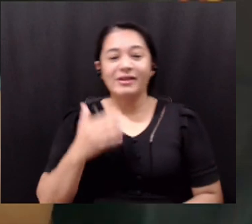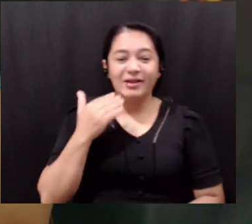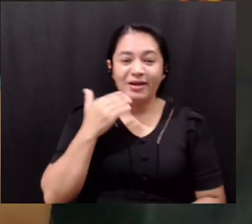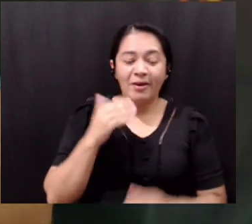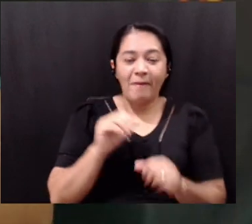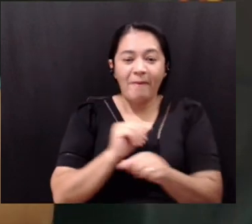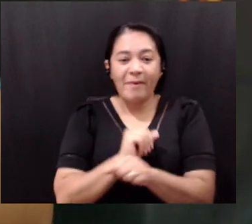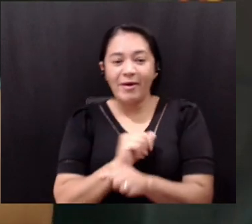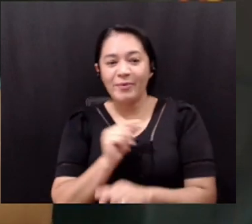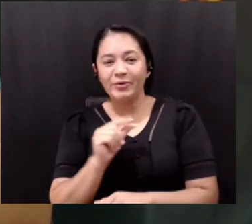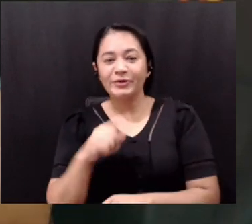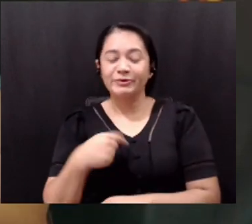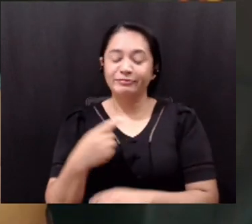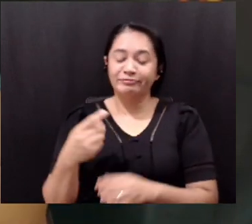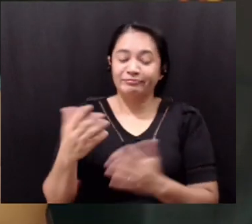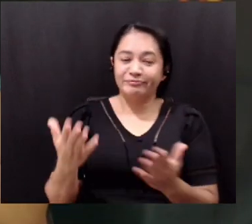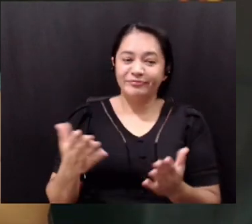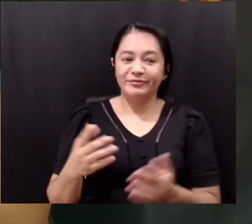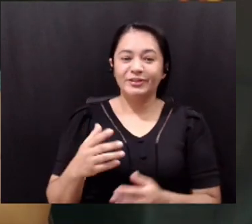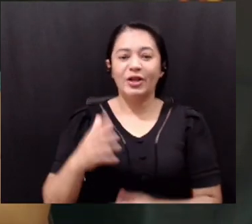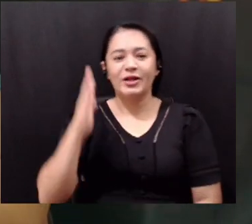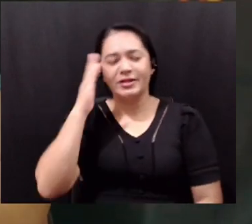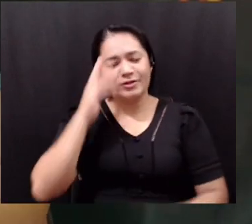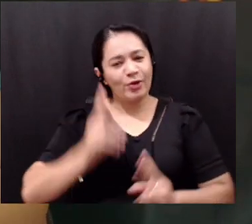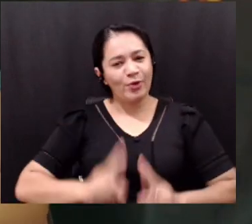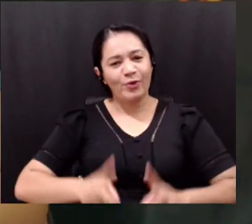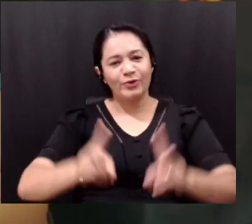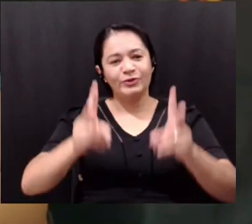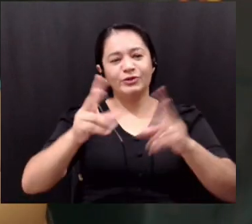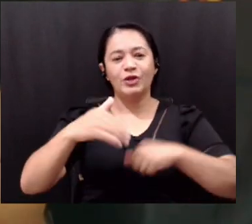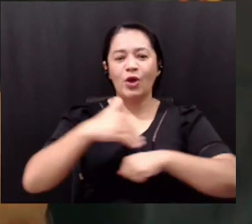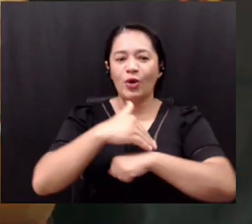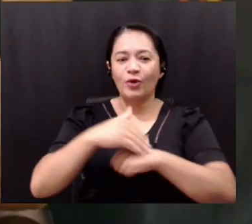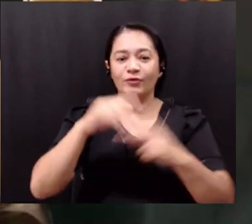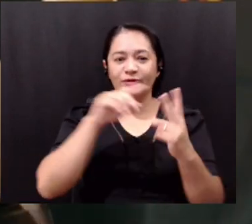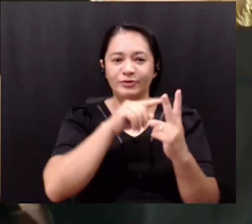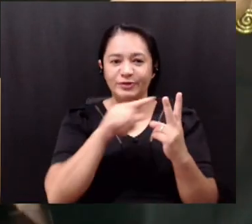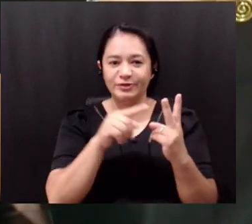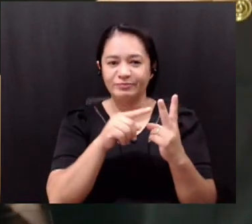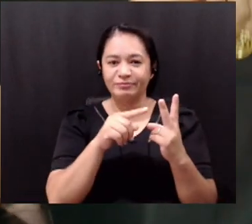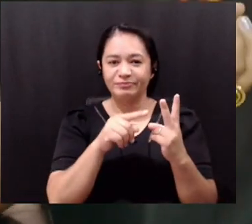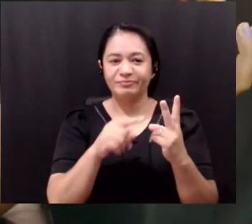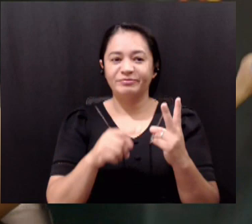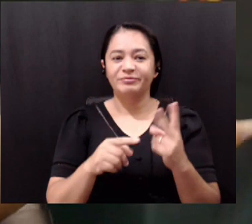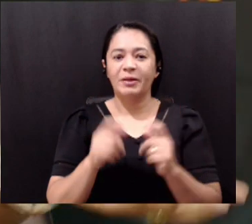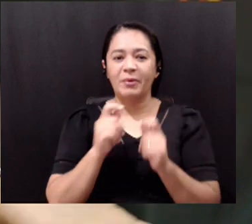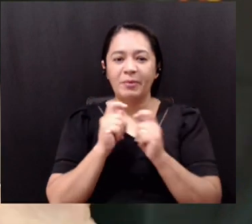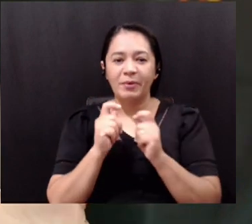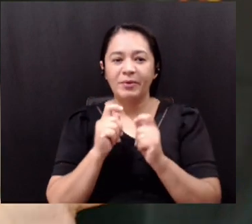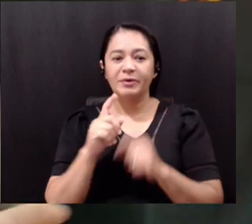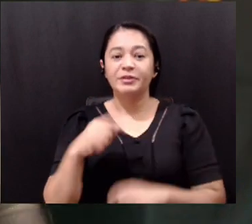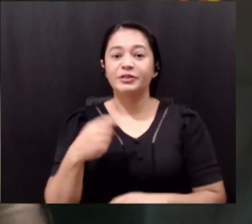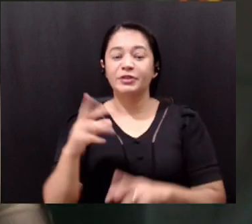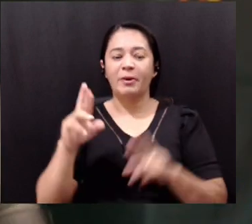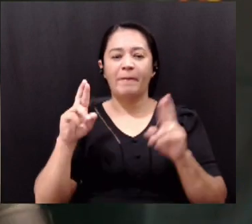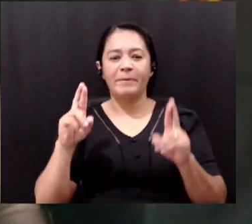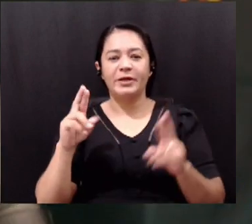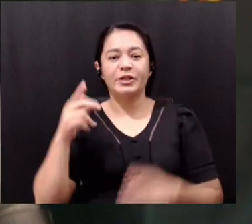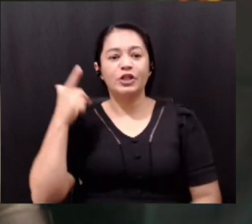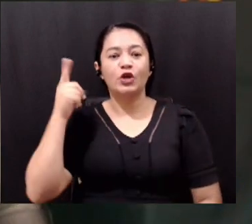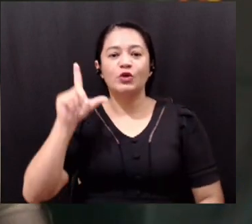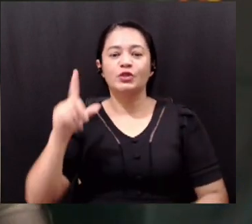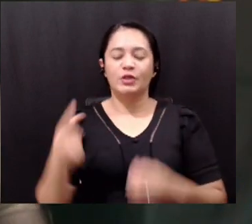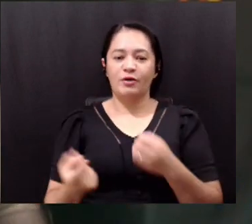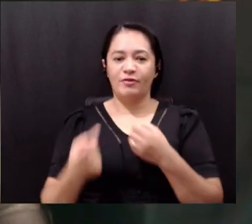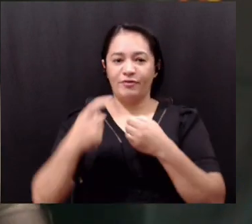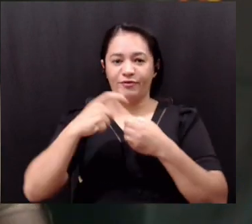na mão e a gente segue por aqui conversando com as nossas duas entrevistadas. A gente espera que a gente consiga reconectar com a Damares, que é